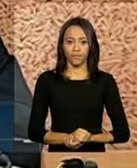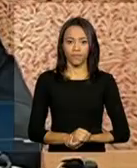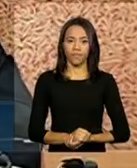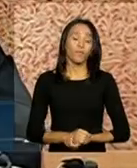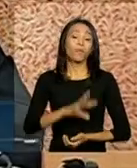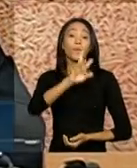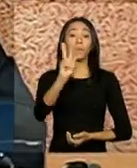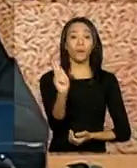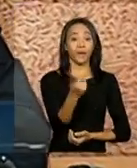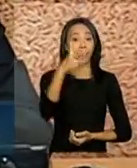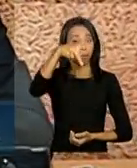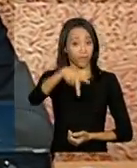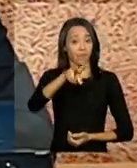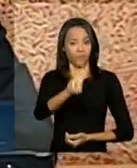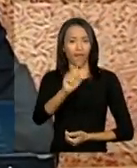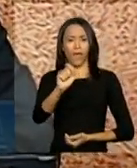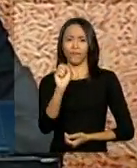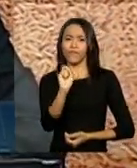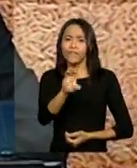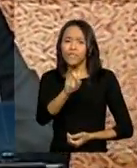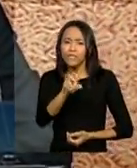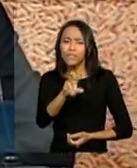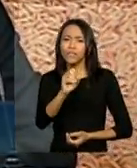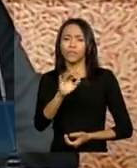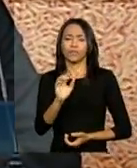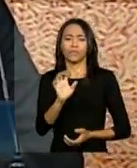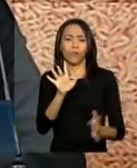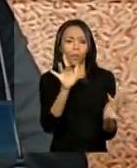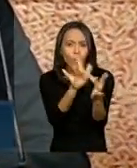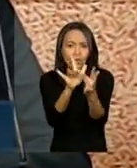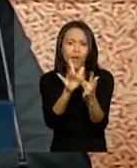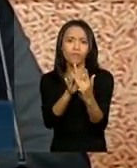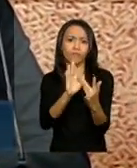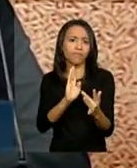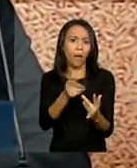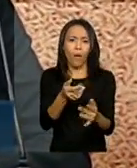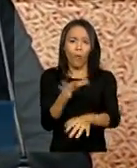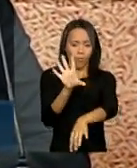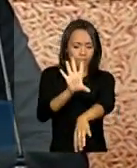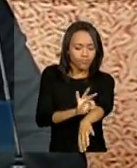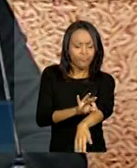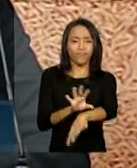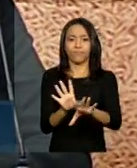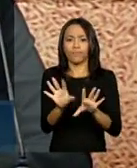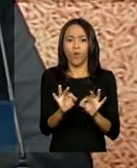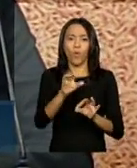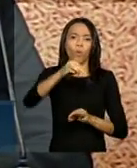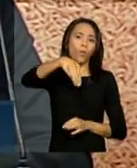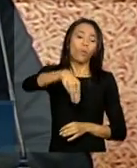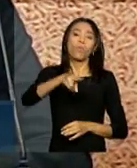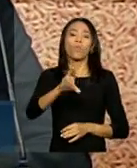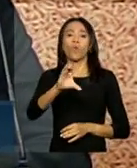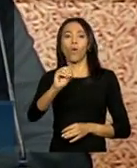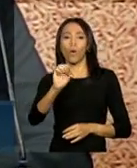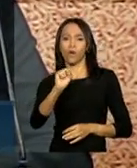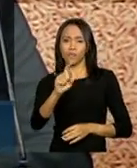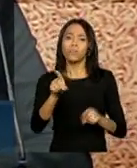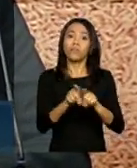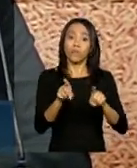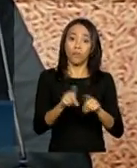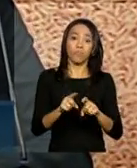HPV é um vírus transmitido pelo contato direto pelas pela pele infectadas por meio do contato